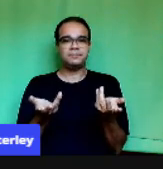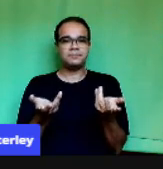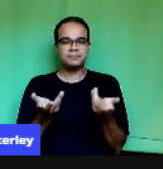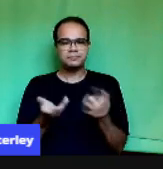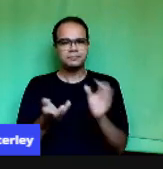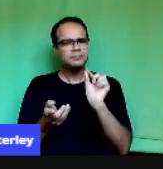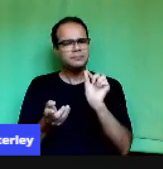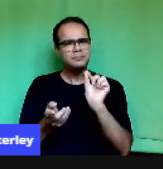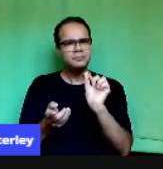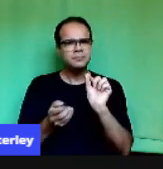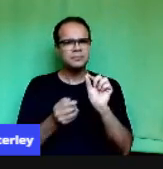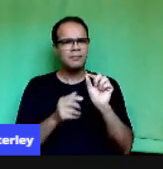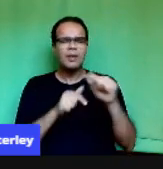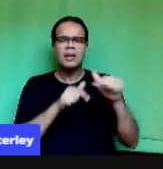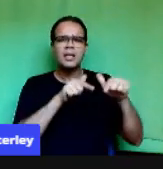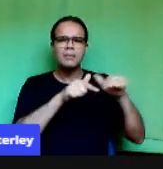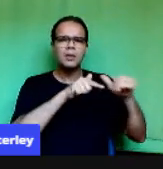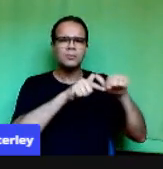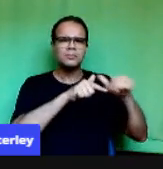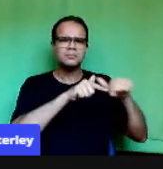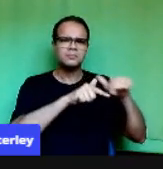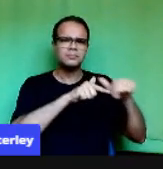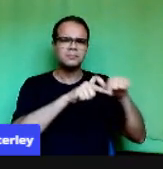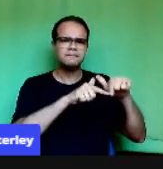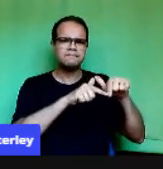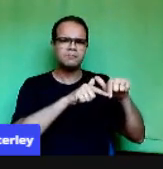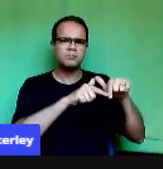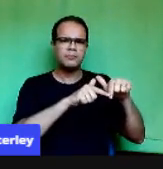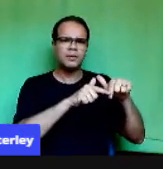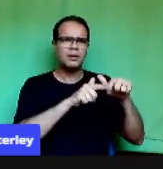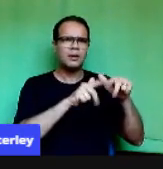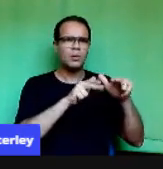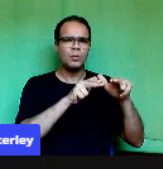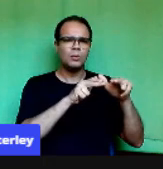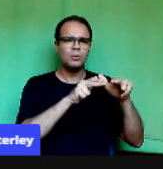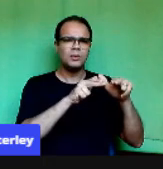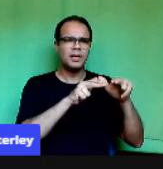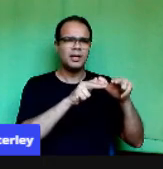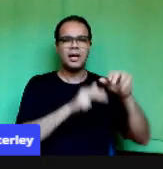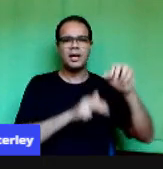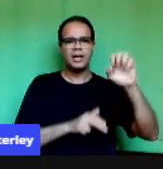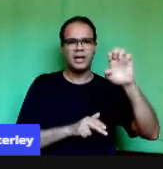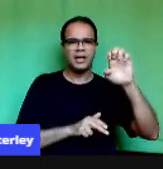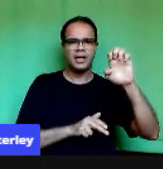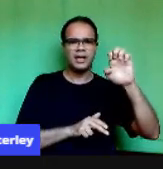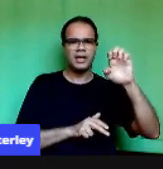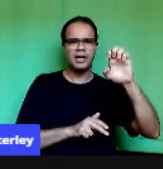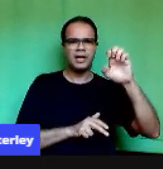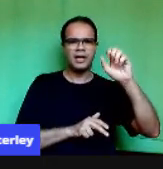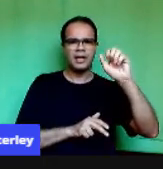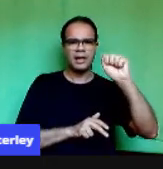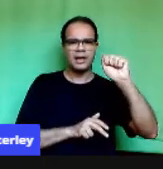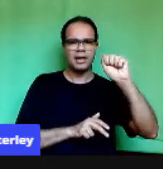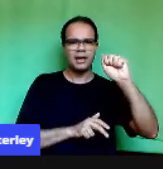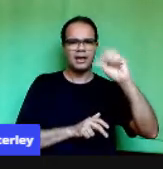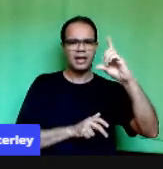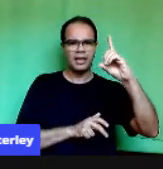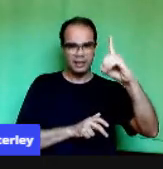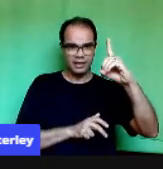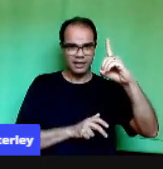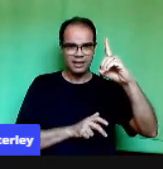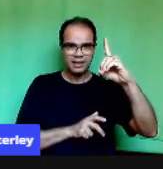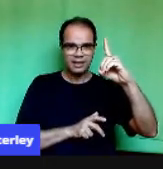pouco diferente do que nós dizemos de educação à distância. Uma educação à distância que tem uma plataforma que já está